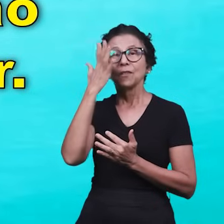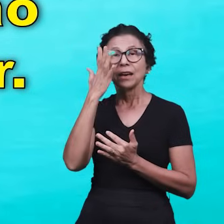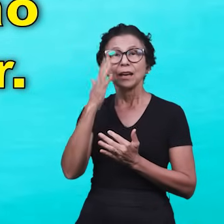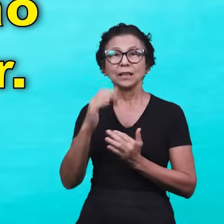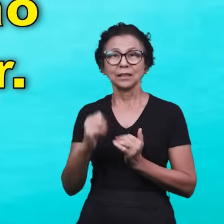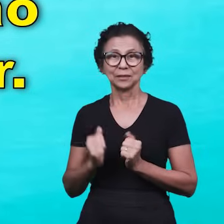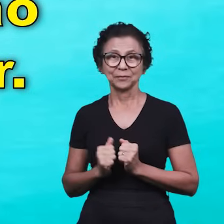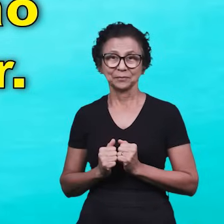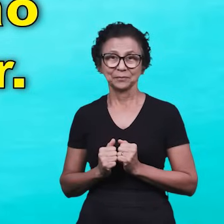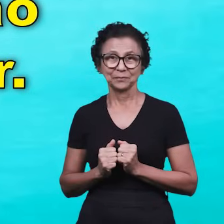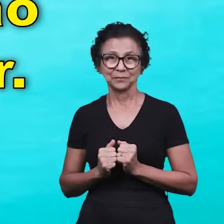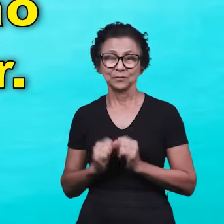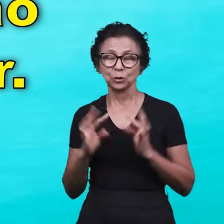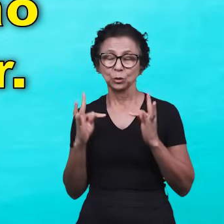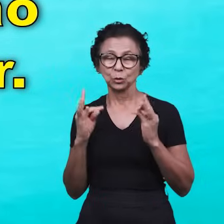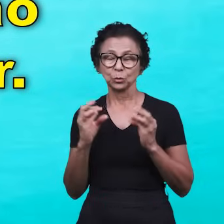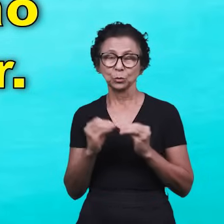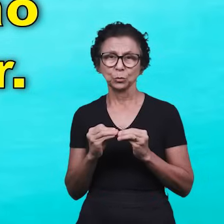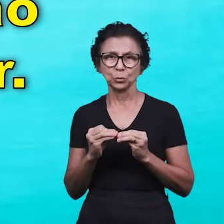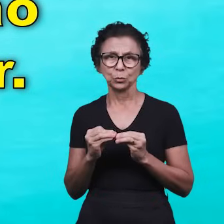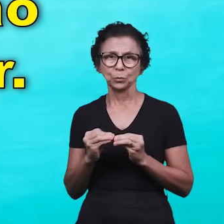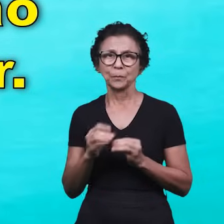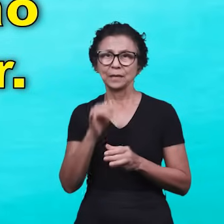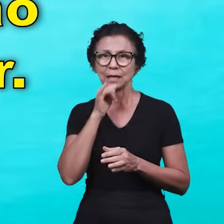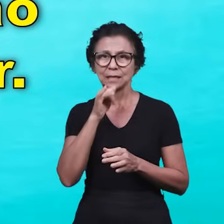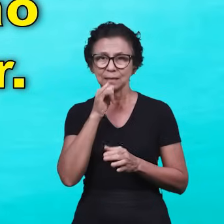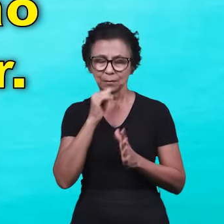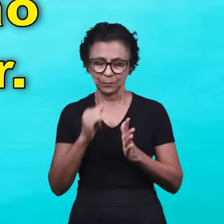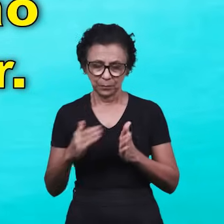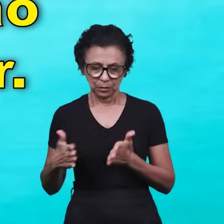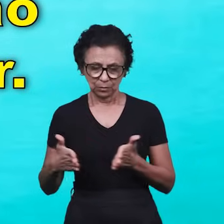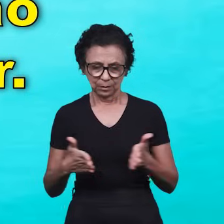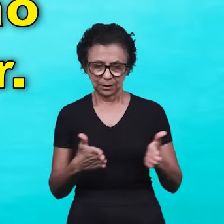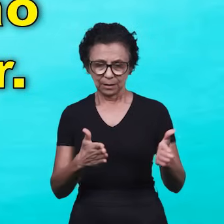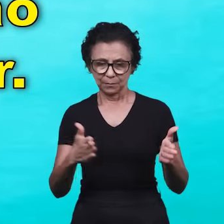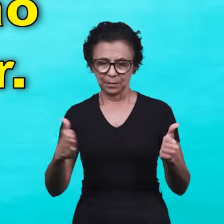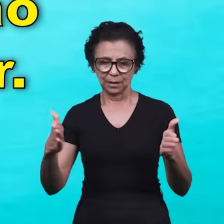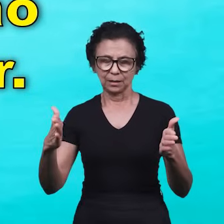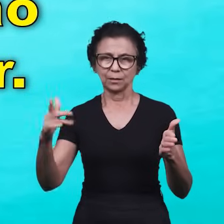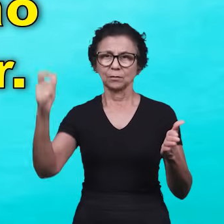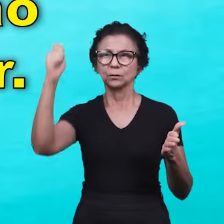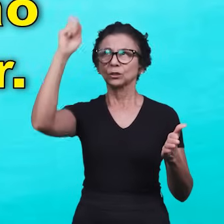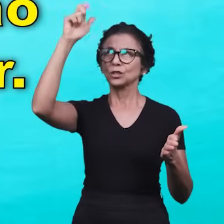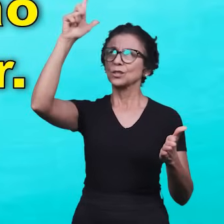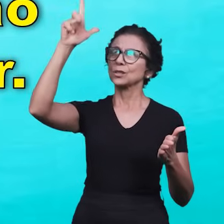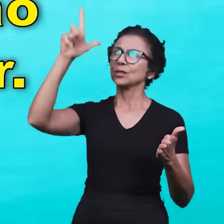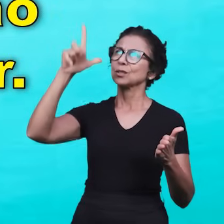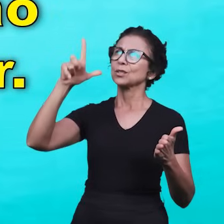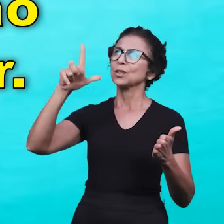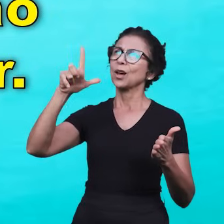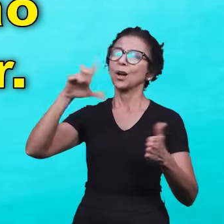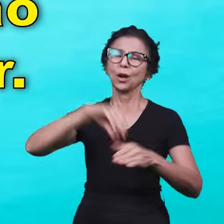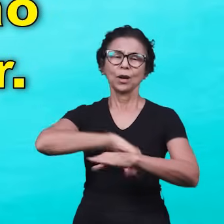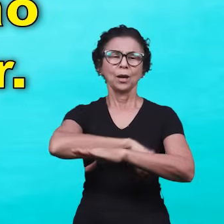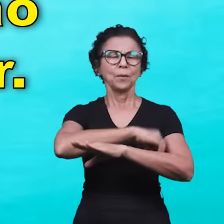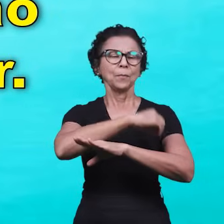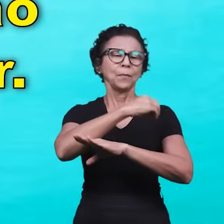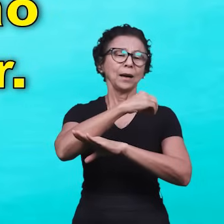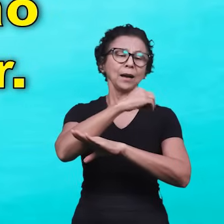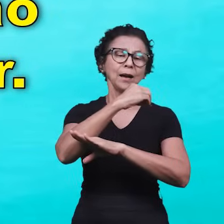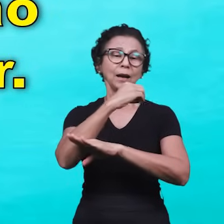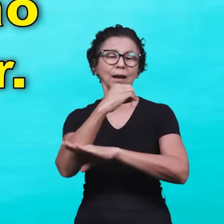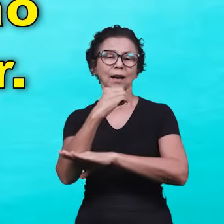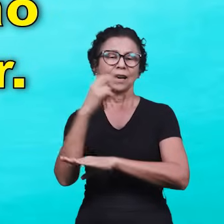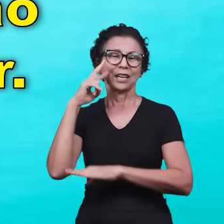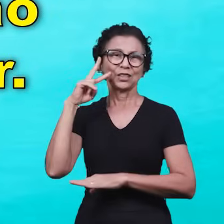caminho. E quando o caminho está claro, nós vemos qual direção nós